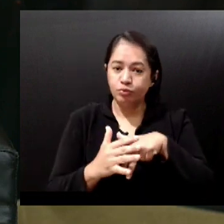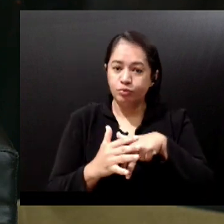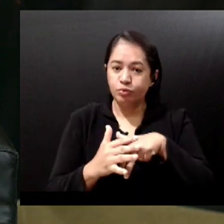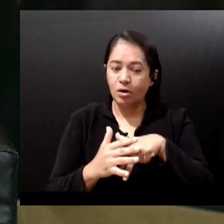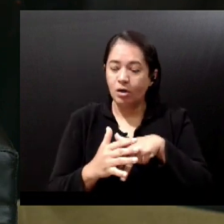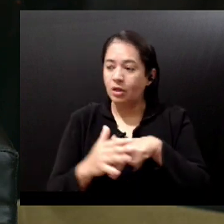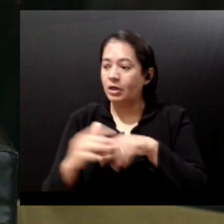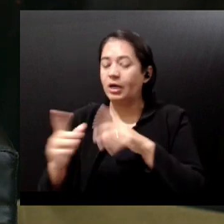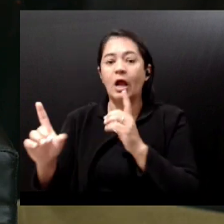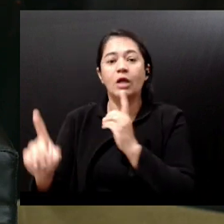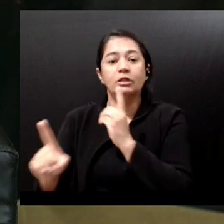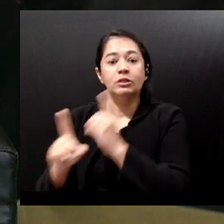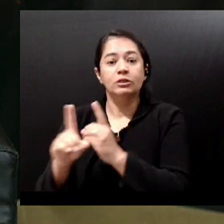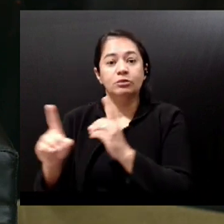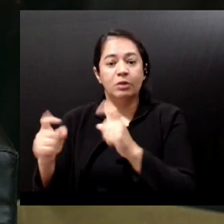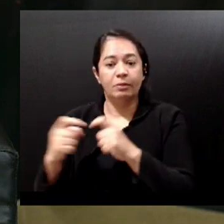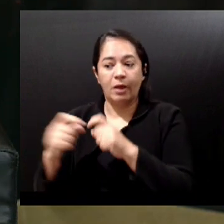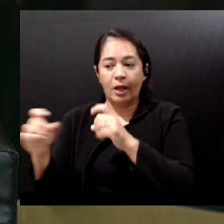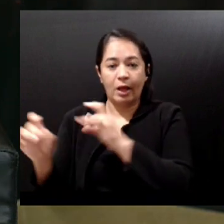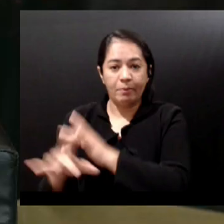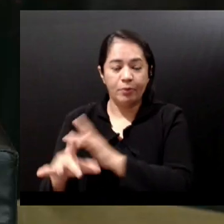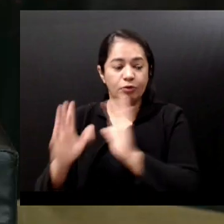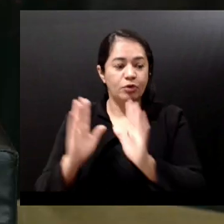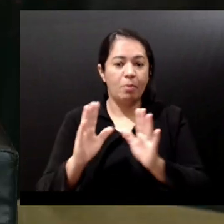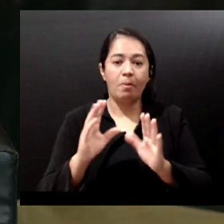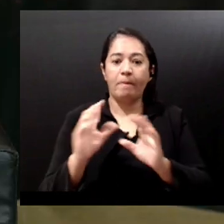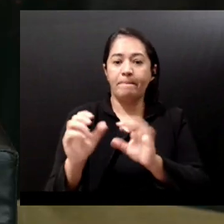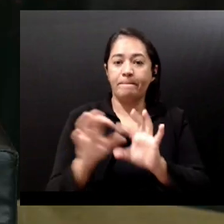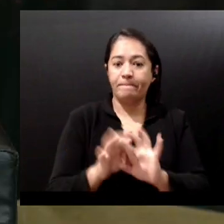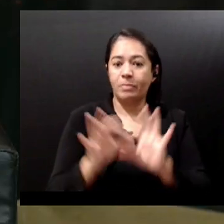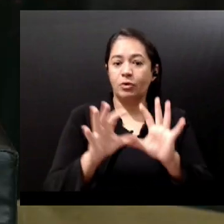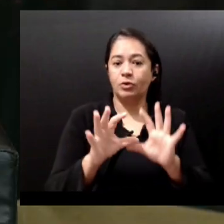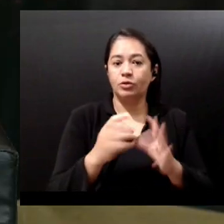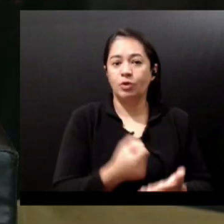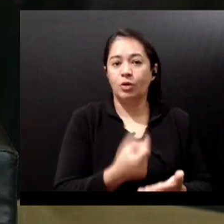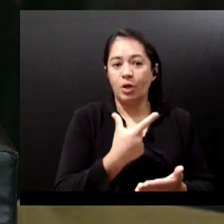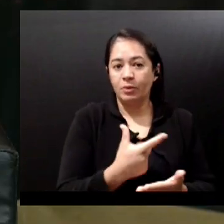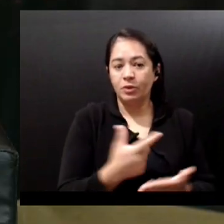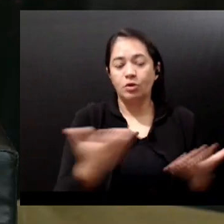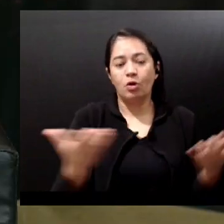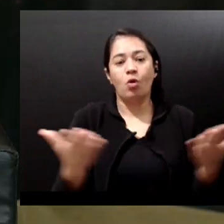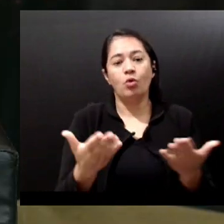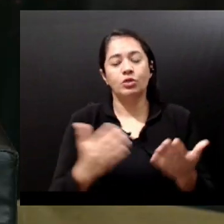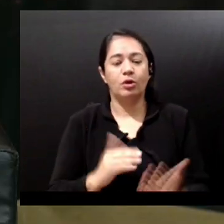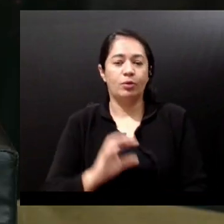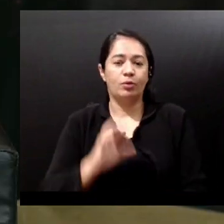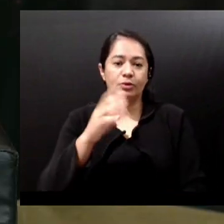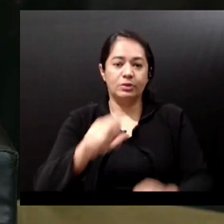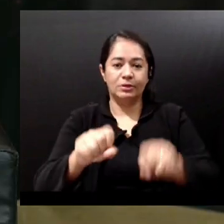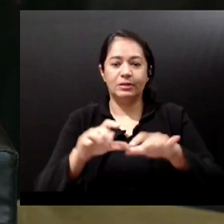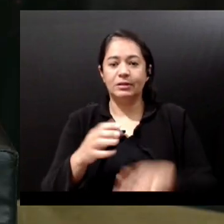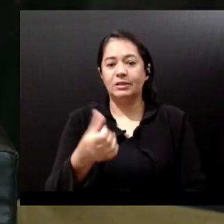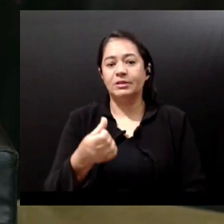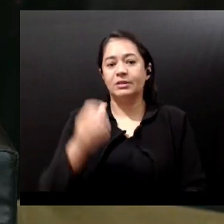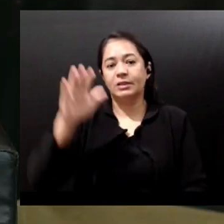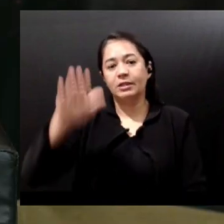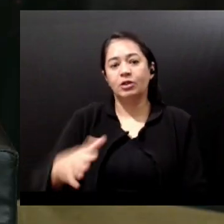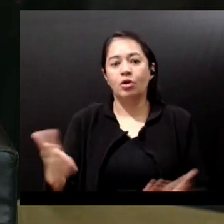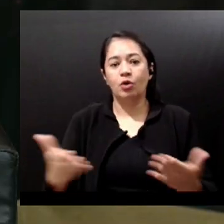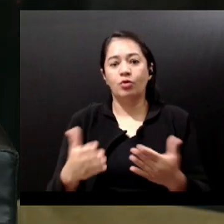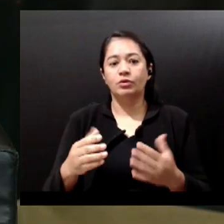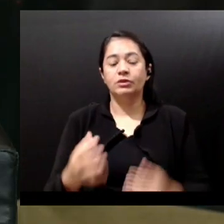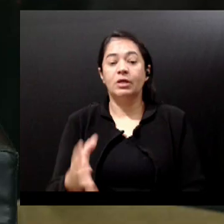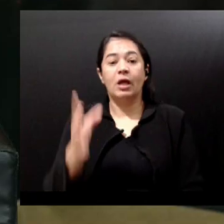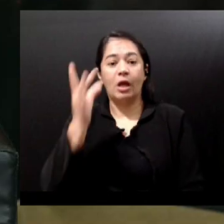A sessão será realizada a partir das 6 da tarde hoje, no plenário da Câmara, com transmissão ao vivo aqui pela TV